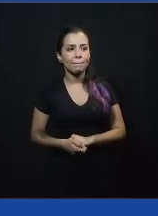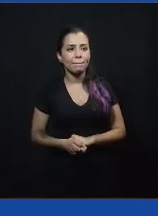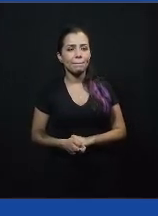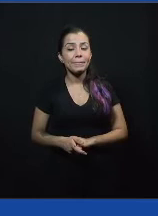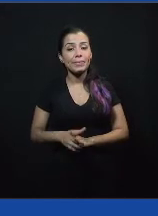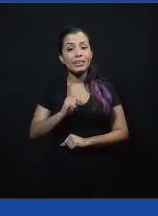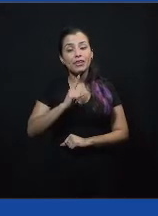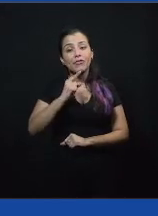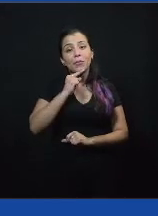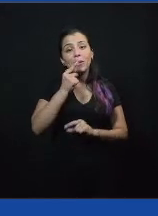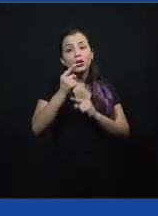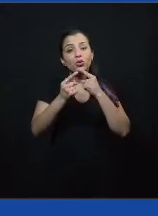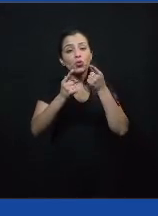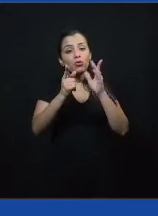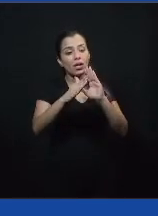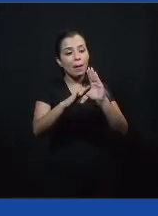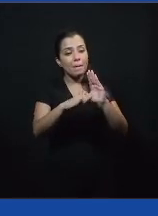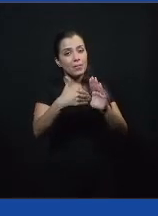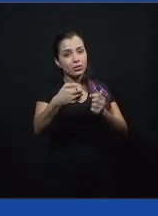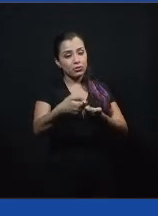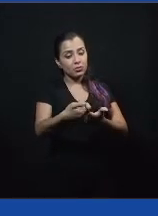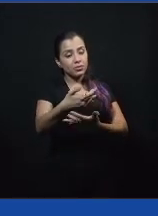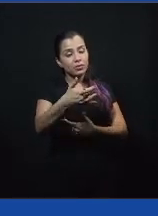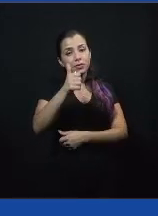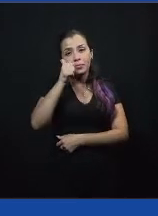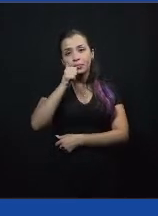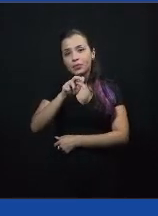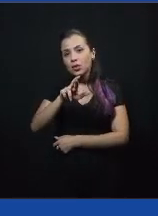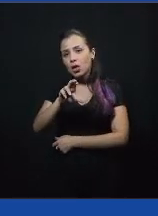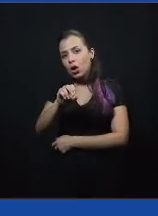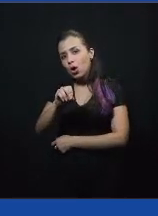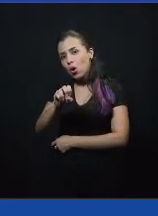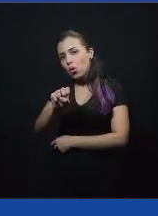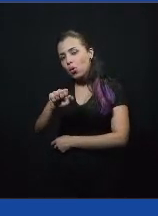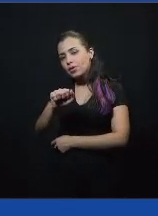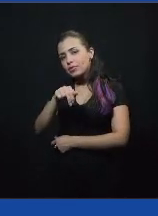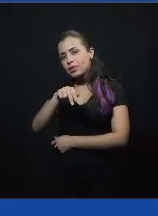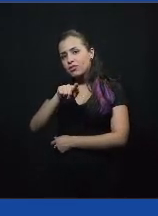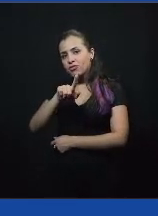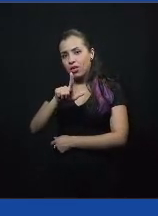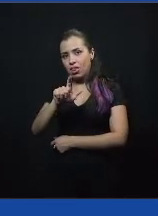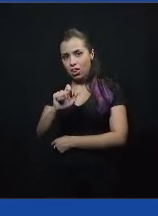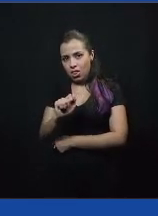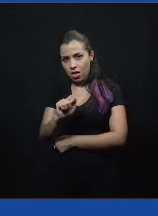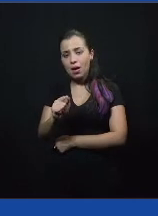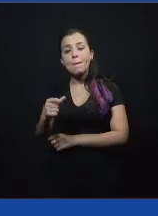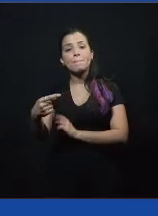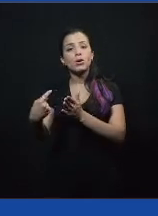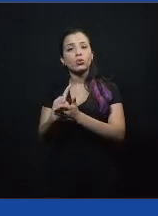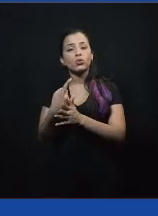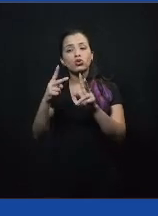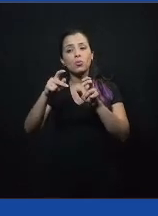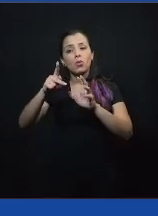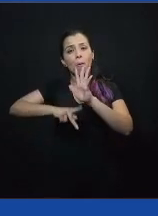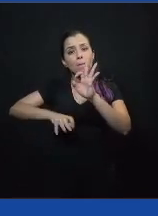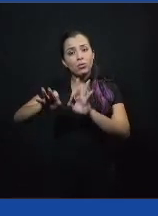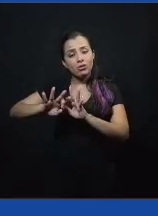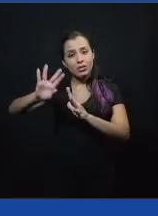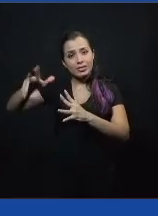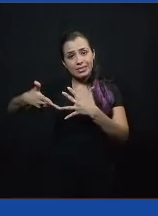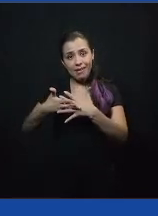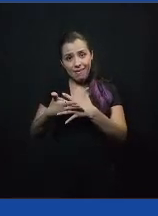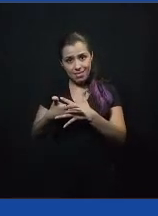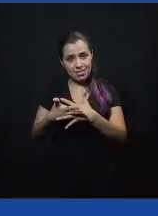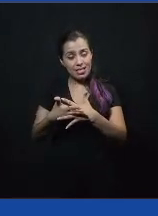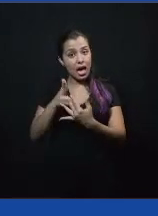uma dúvida rápida que surgiu aqui né a Rosangela perguntou né com relação ao projeto a gente da Cidadania se ele